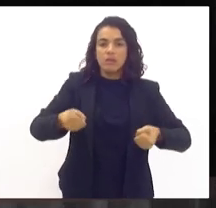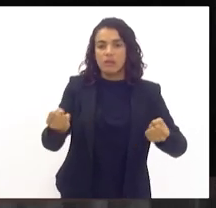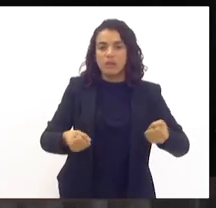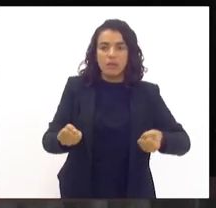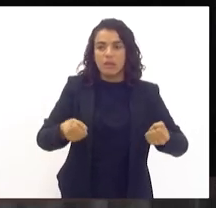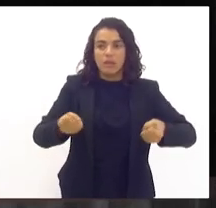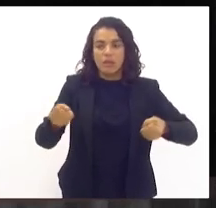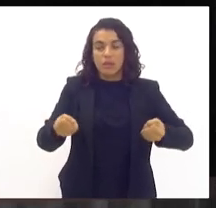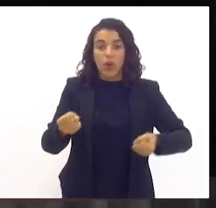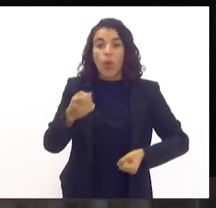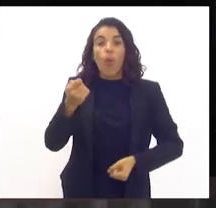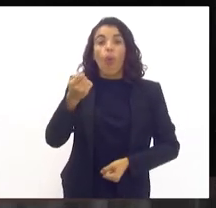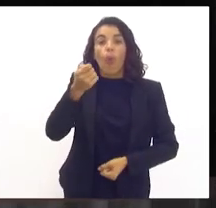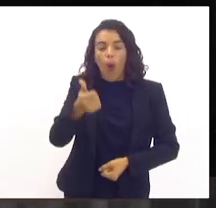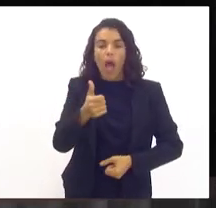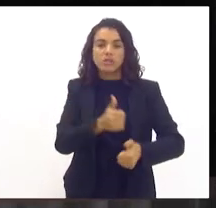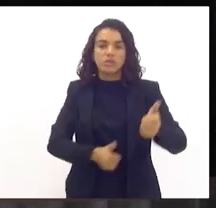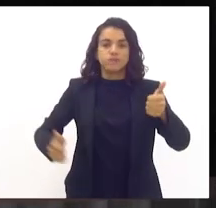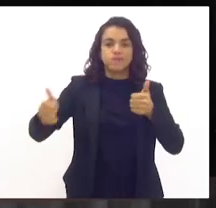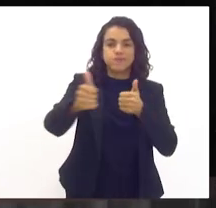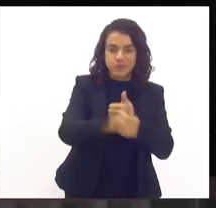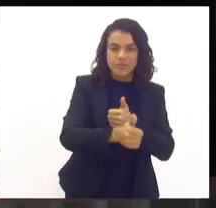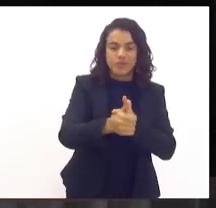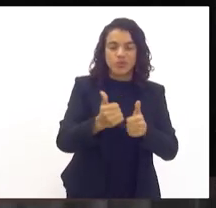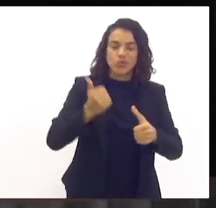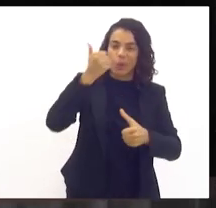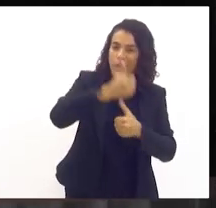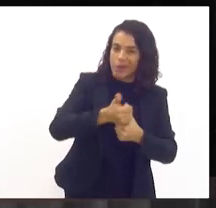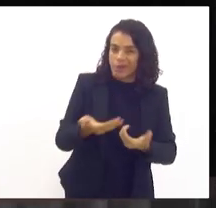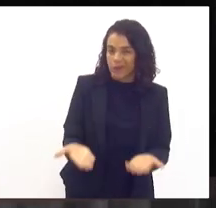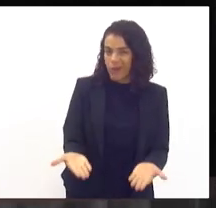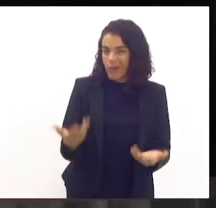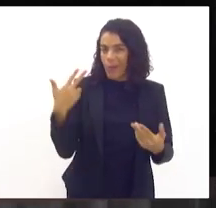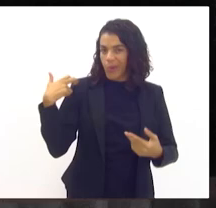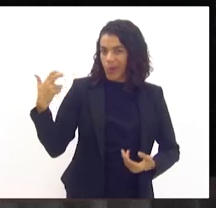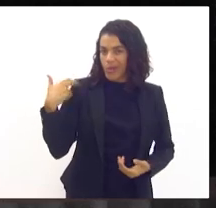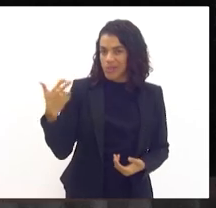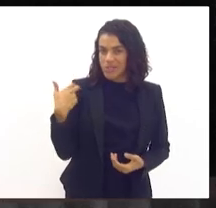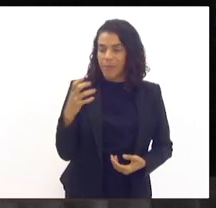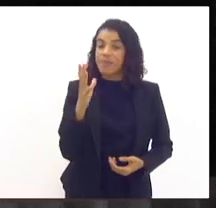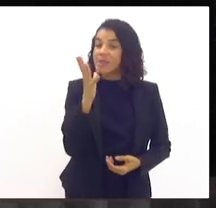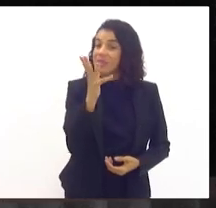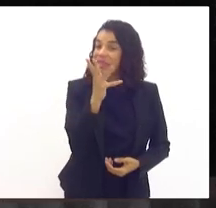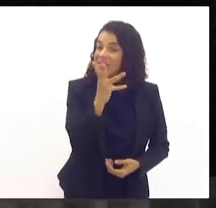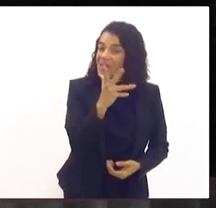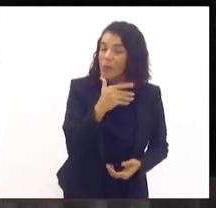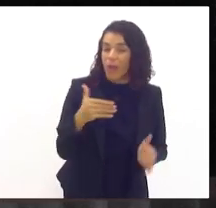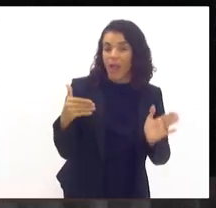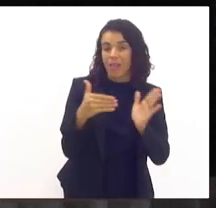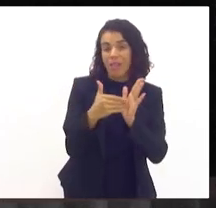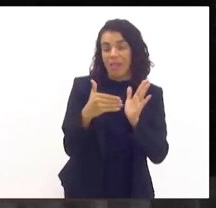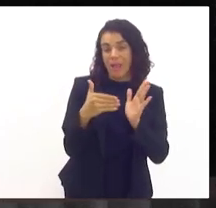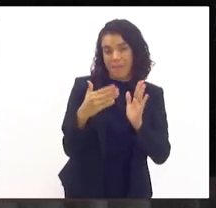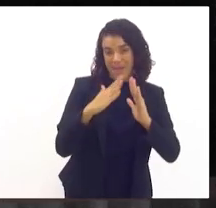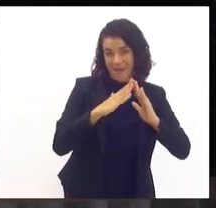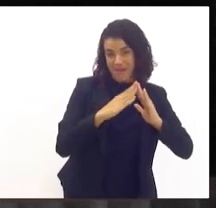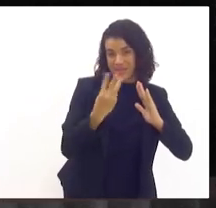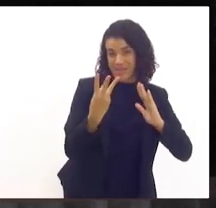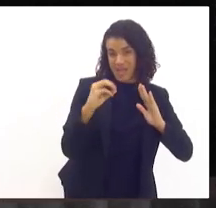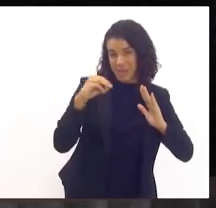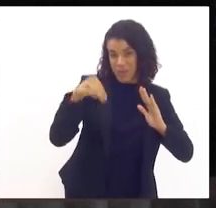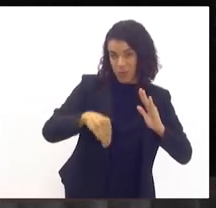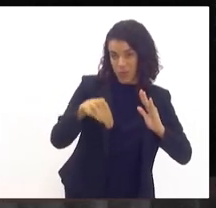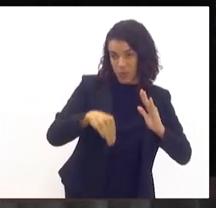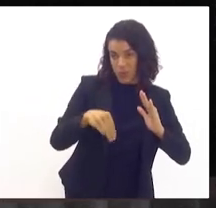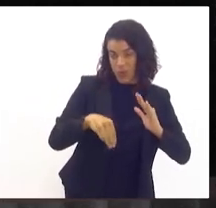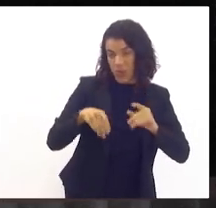volante para ele, coitado. De tão nervoso que ele tava. Ele demorou até a minha casa, 30 minutos. Eu demorei do sítio